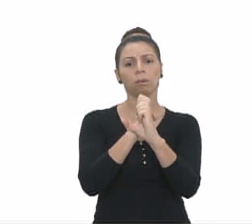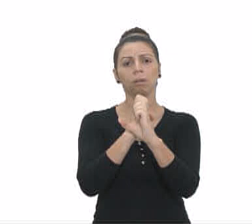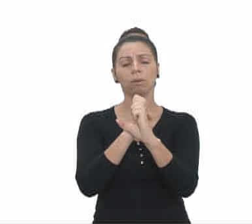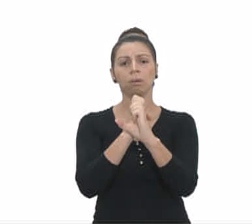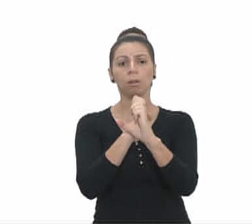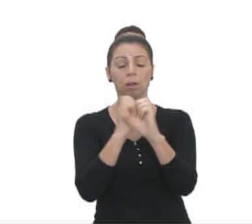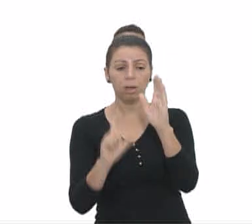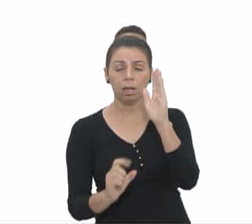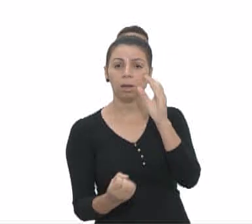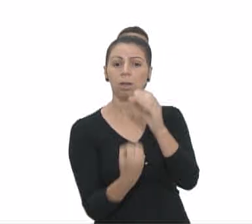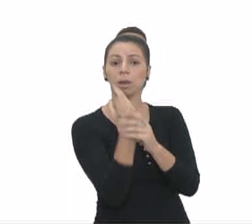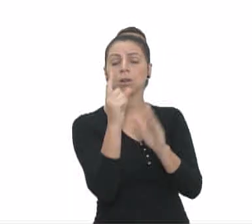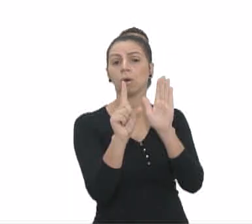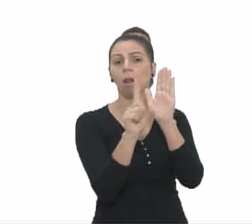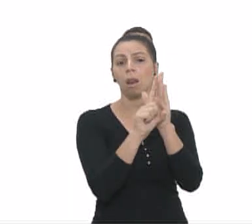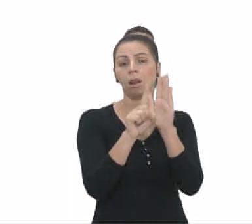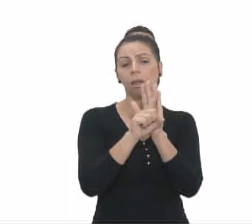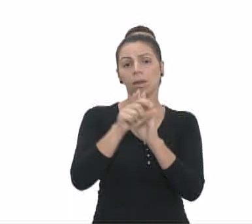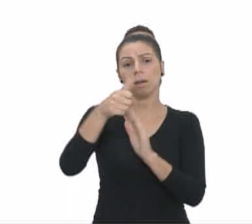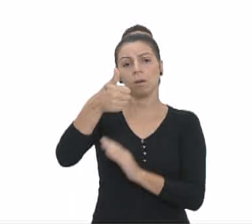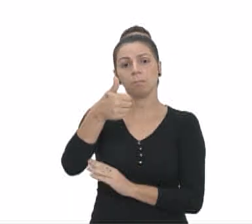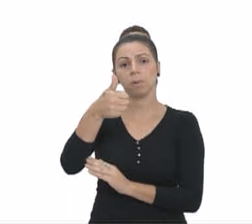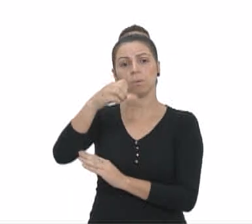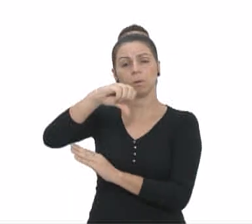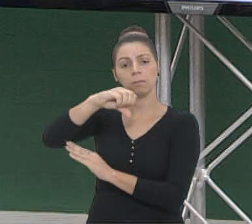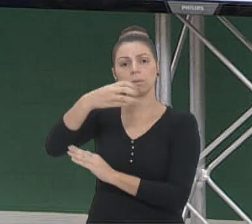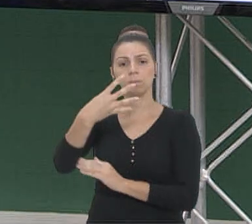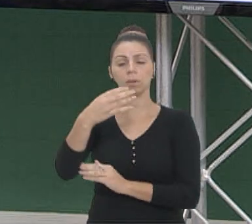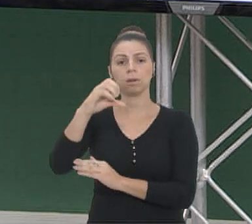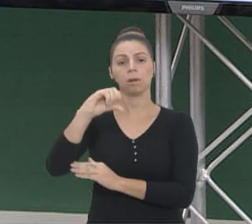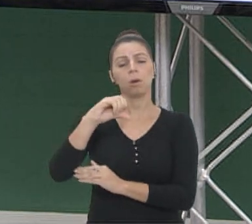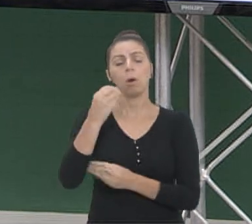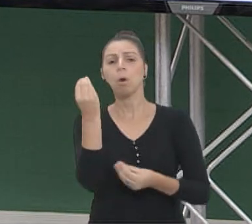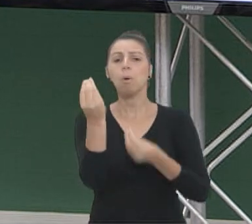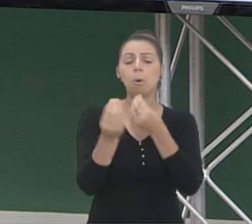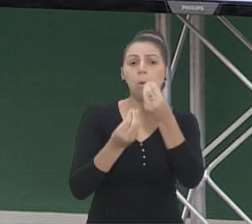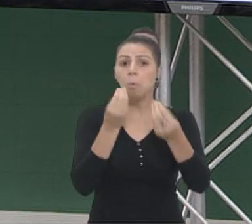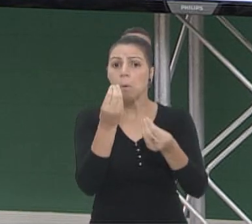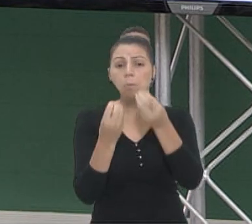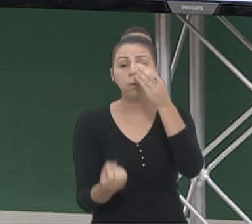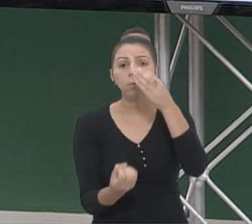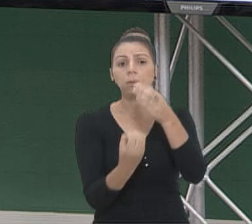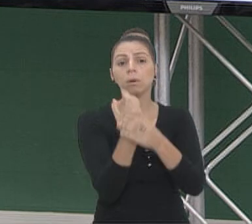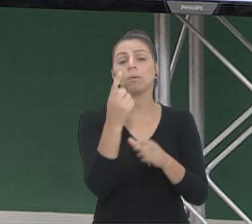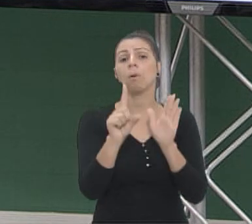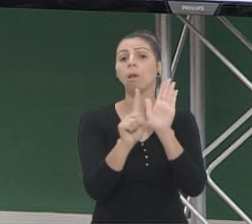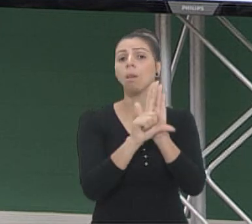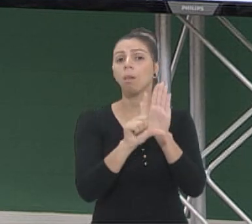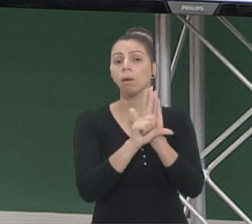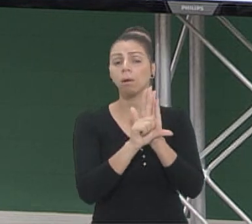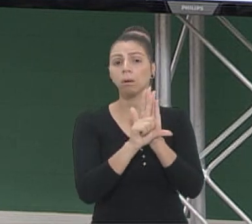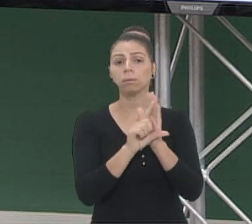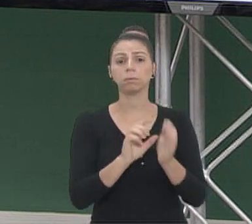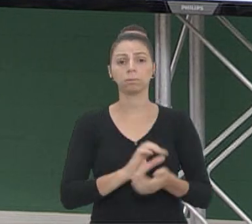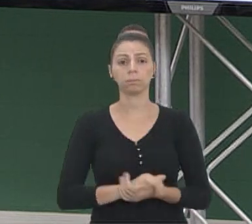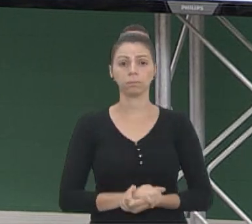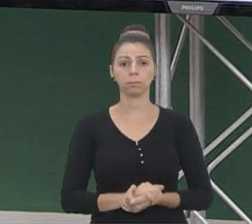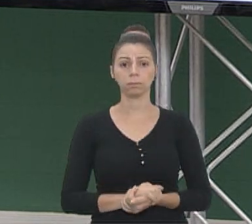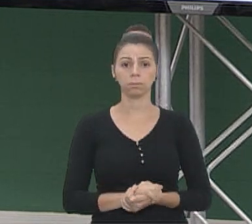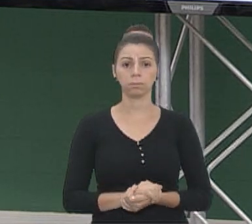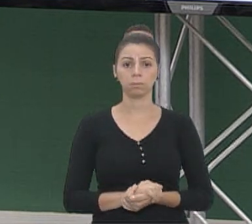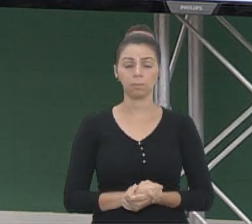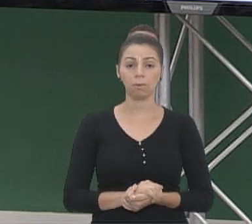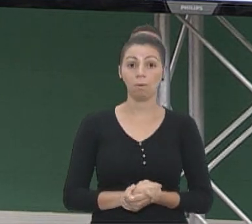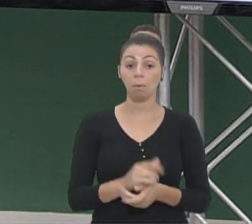a sua lei em 1949. Como que ele formulou? Tem lá a história que eu só estou trazendo para vocês um pouquinho, tá?